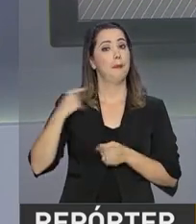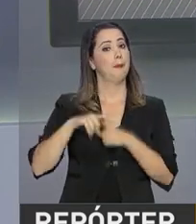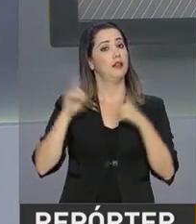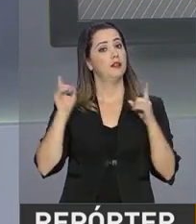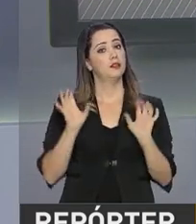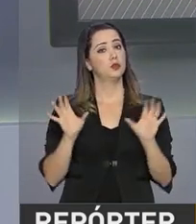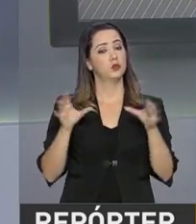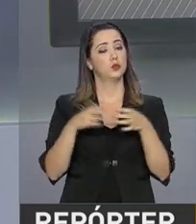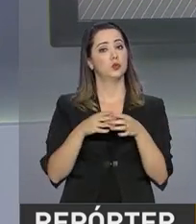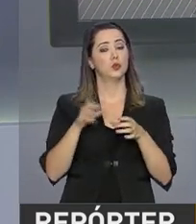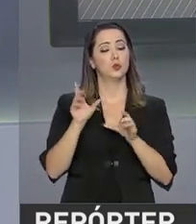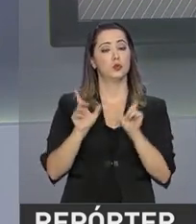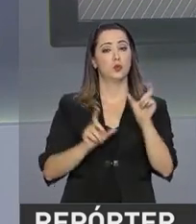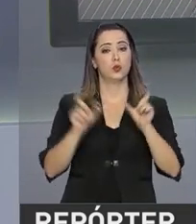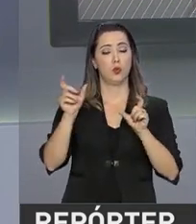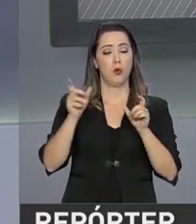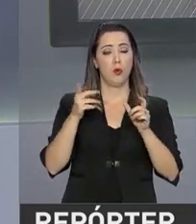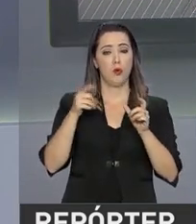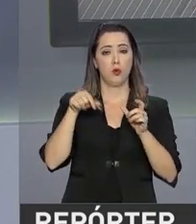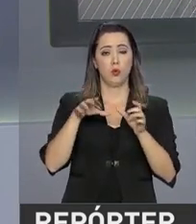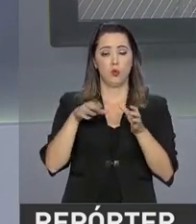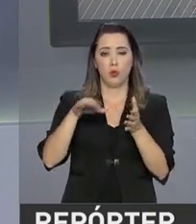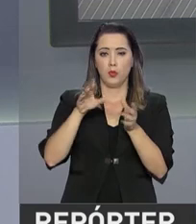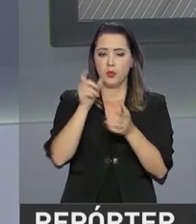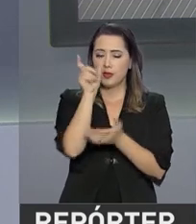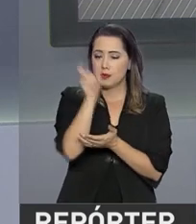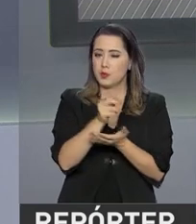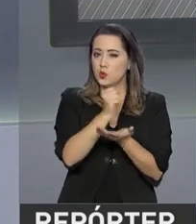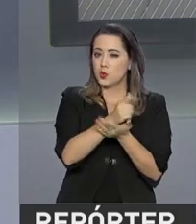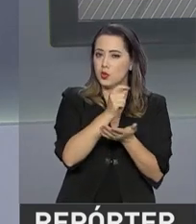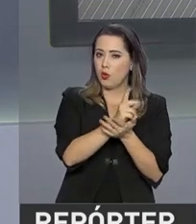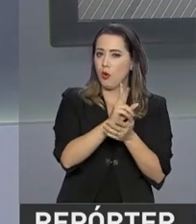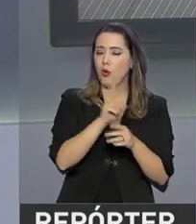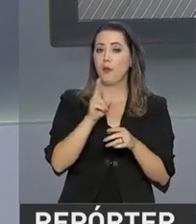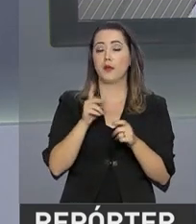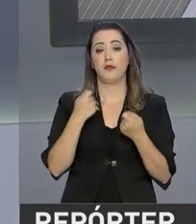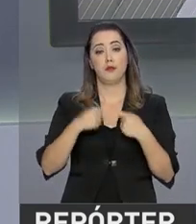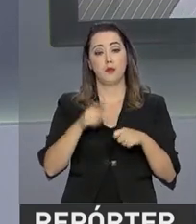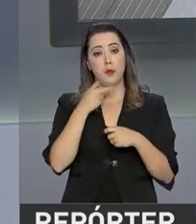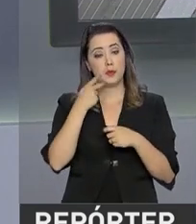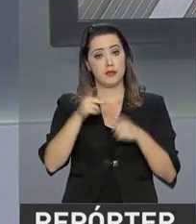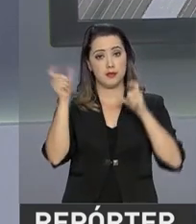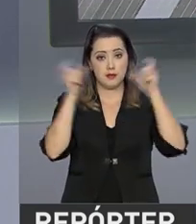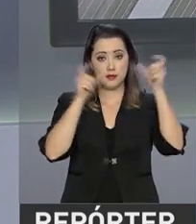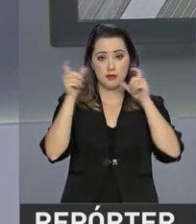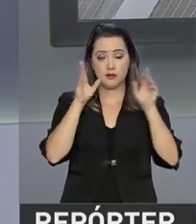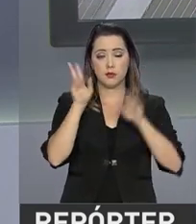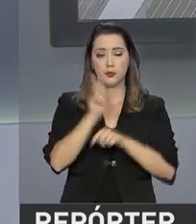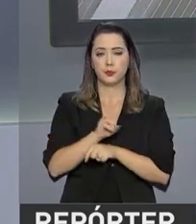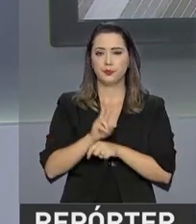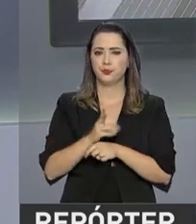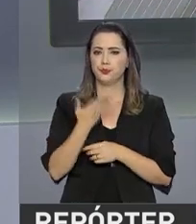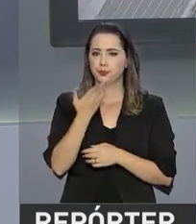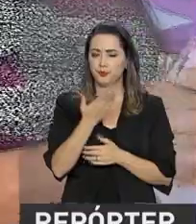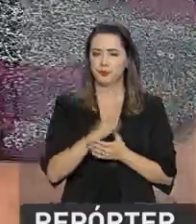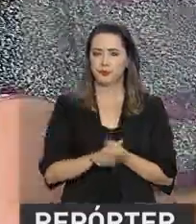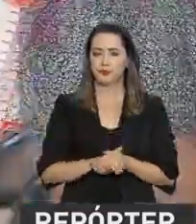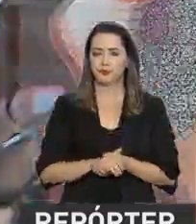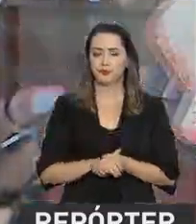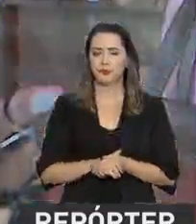secretaria nacional do consumidor alerta sobre os cuidados que devem ser tomados na hora de comprar o presente da mamãe